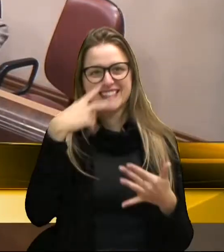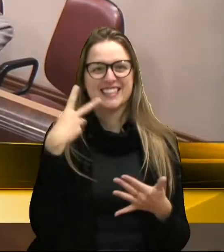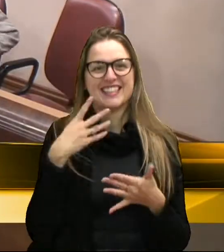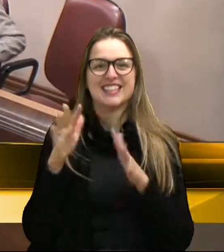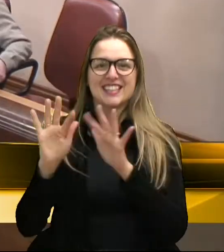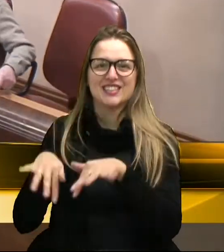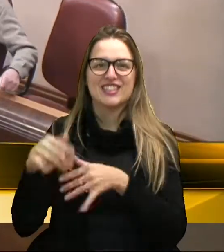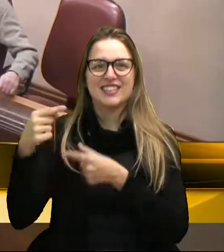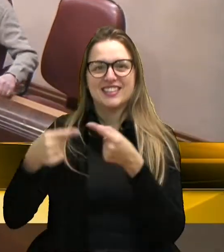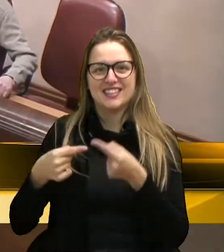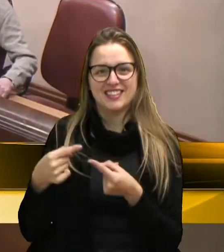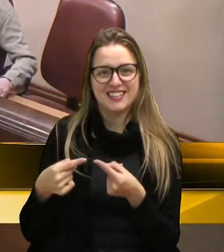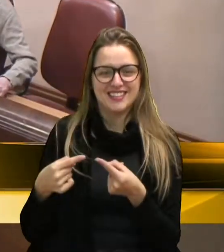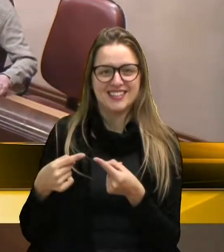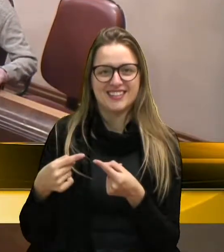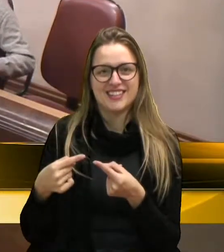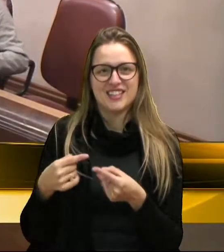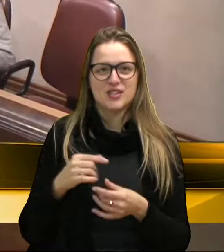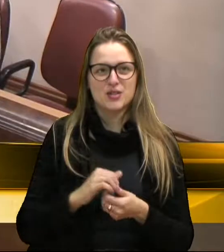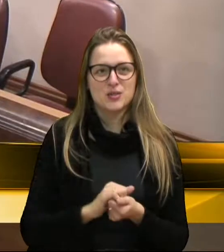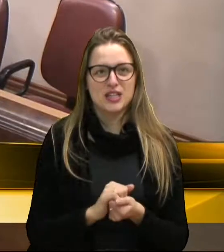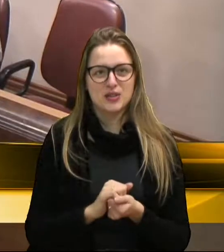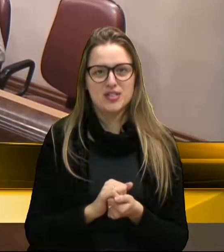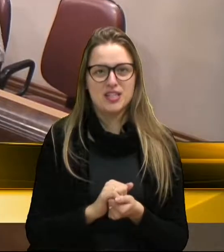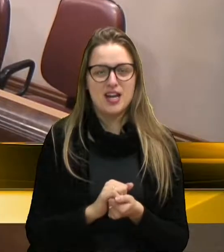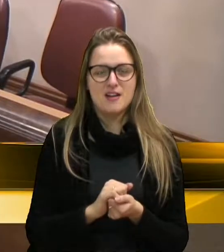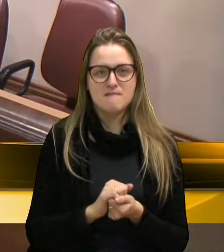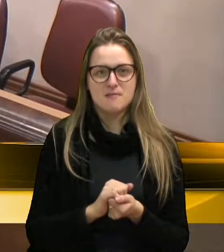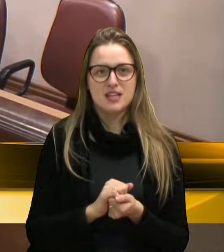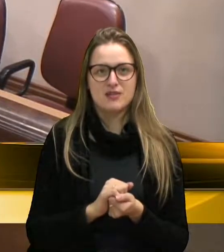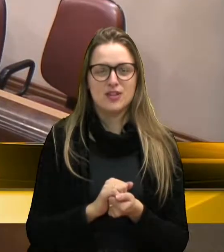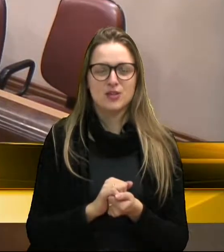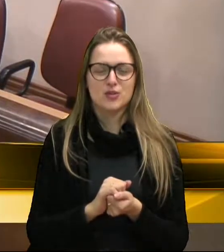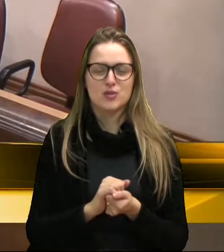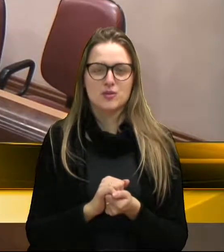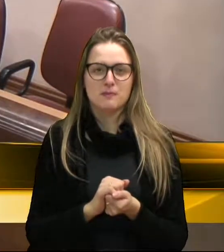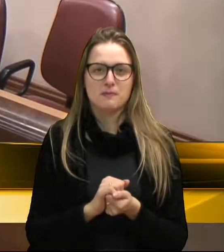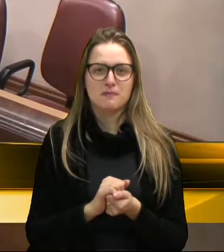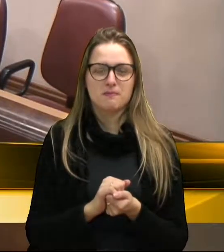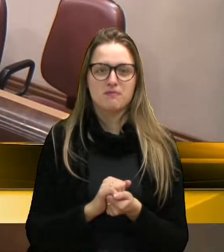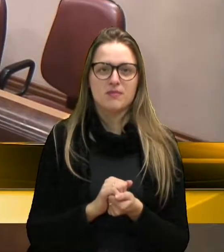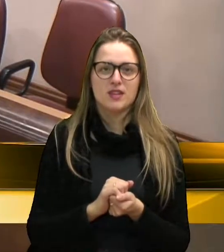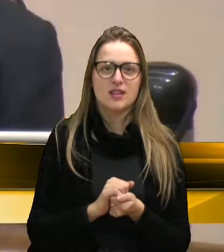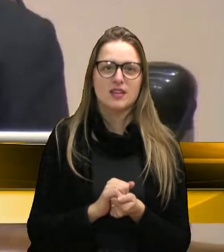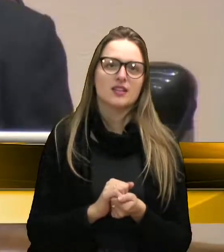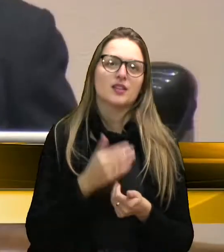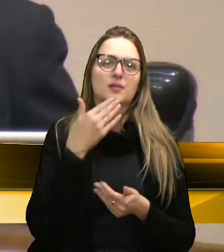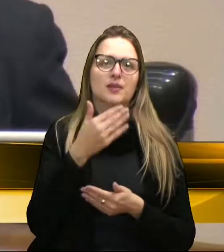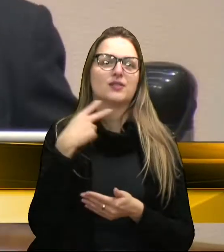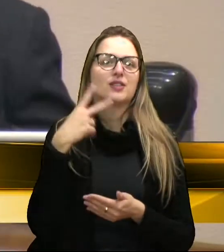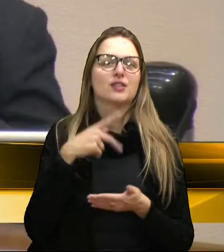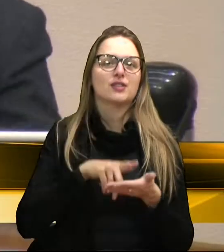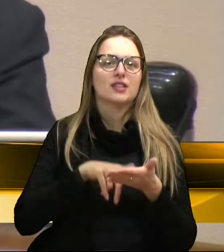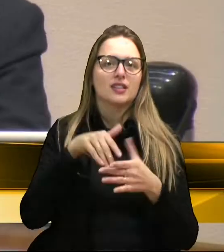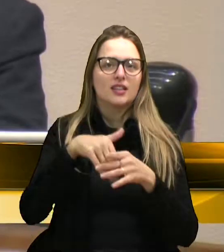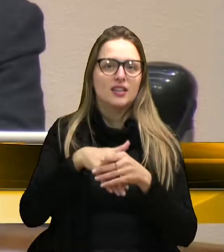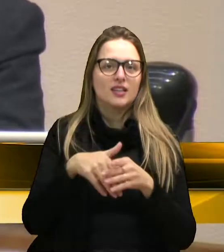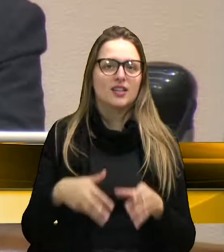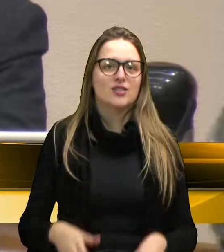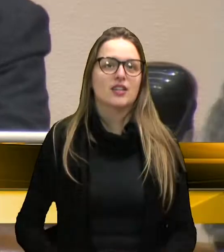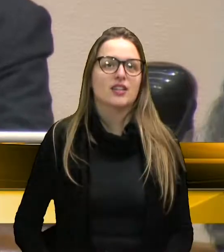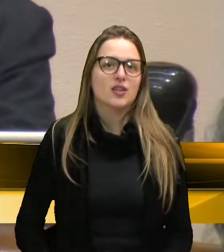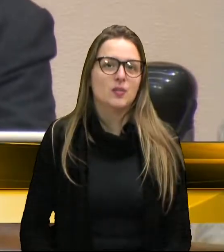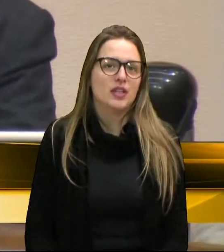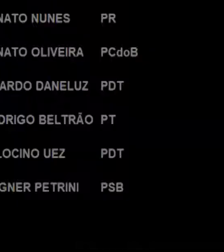Encerrada a discussão. Em votação, solicito os vereadores que registrem seus